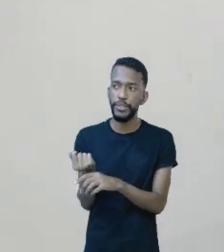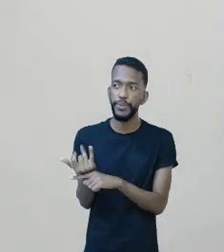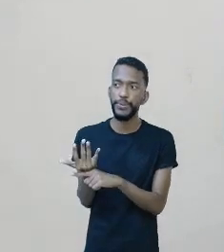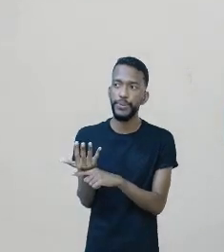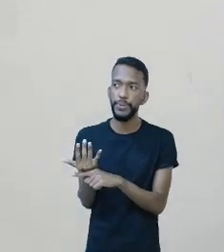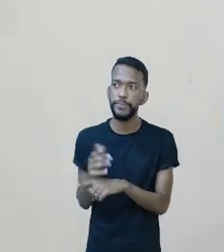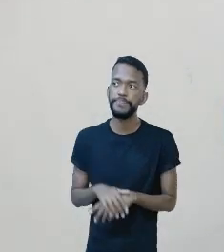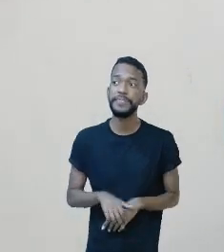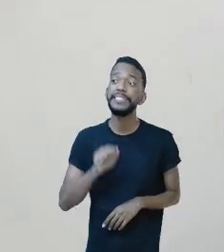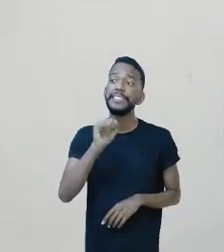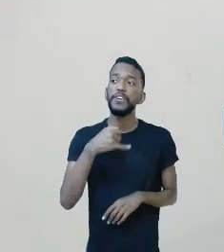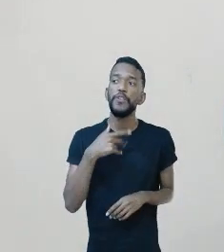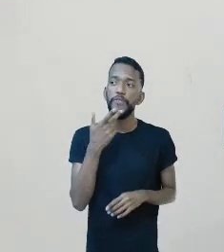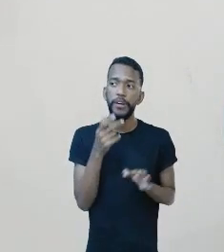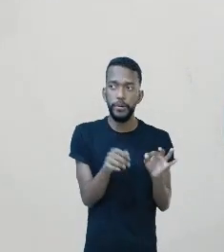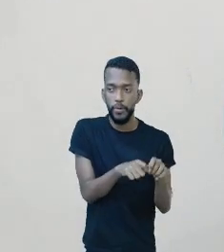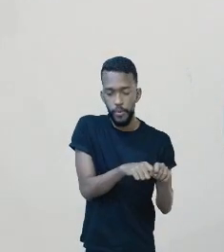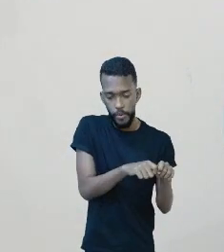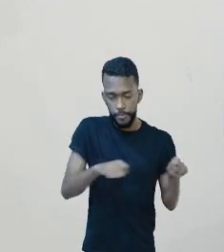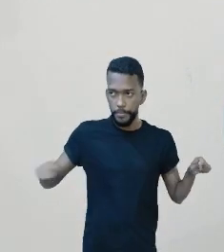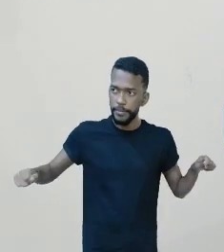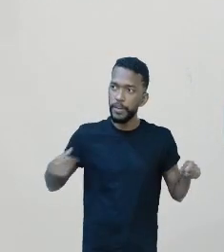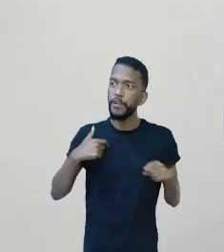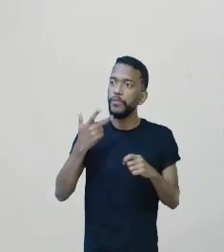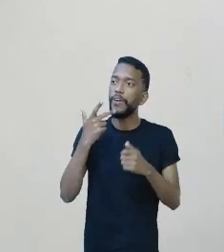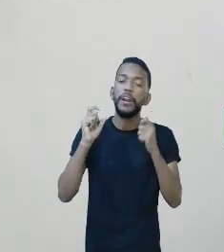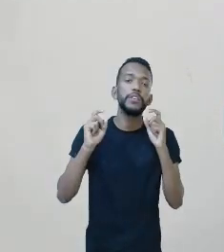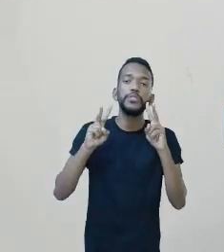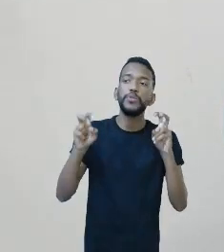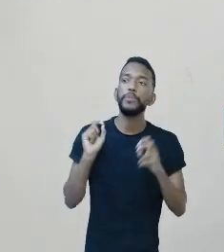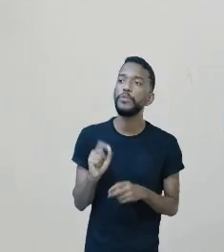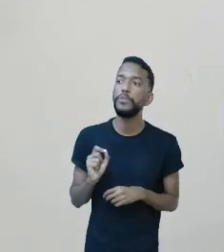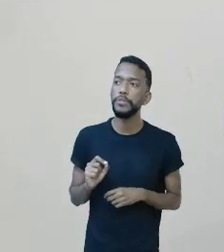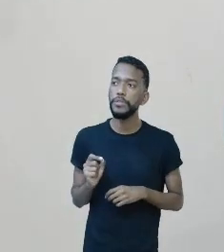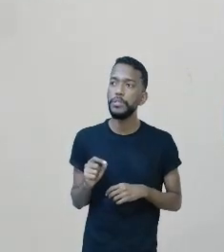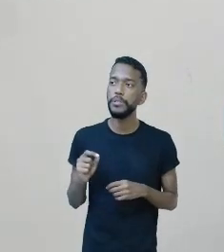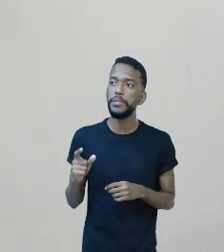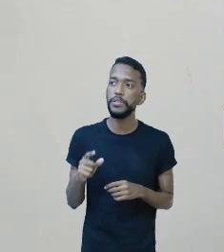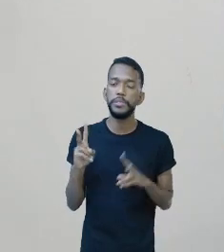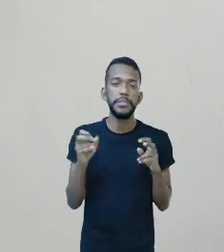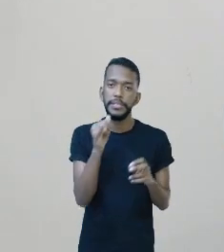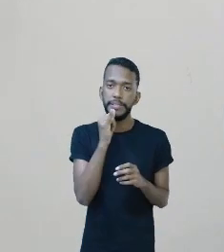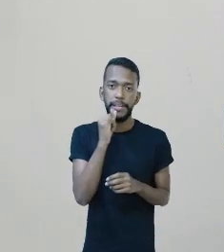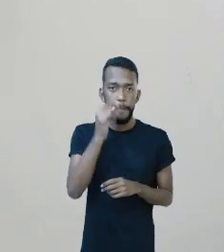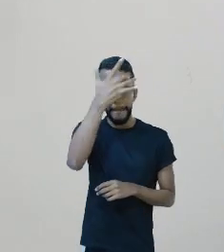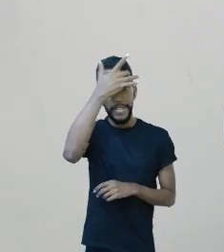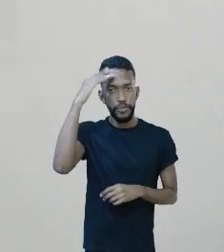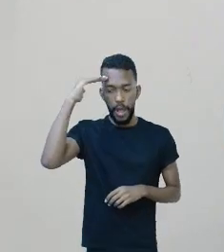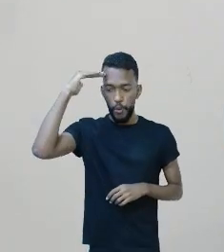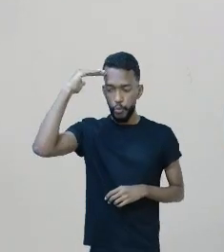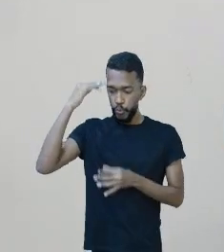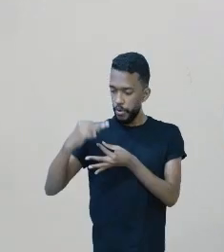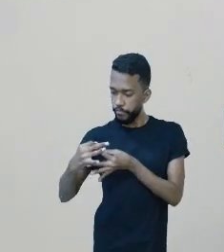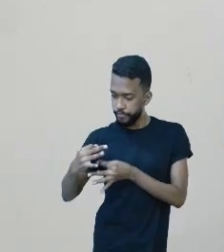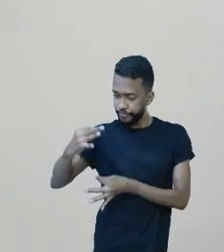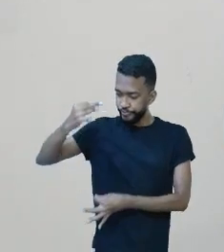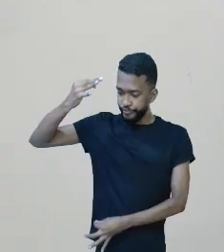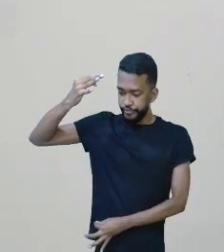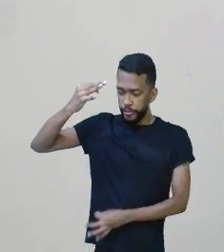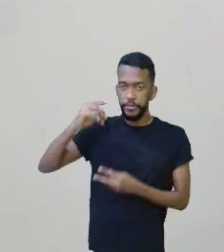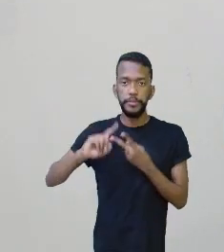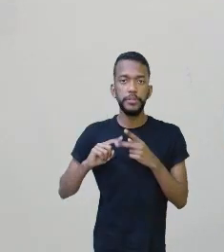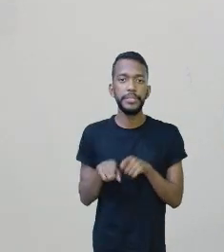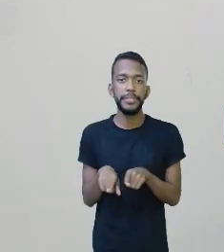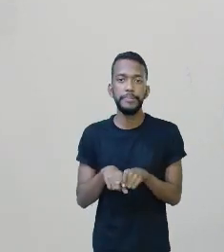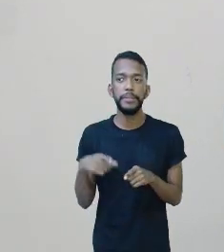Quando eu falo de comprimento, eu estou falando de medir, por exemplo, a altura de uma pessoa, de